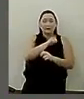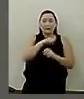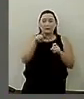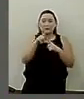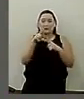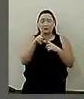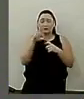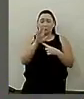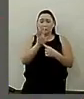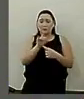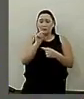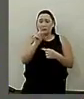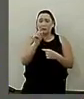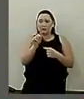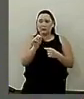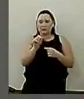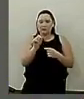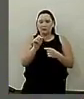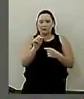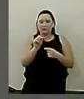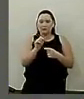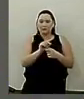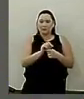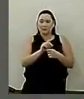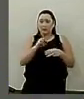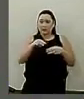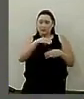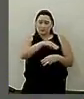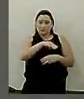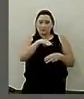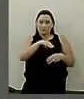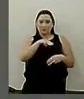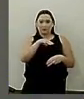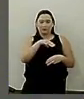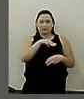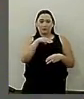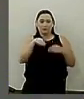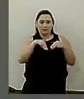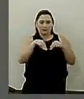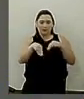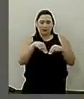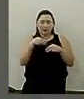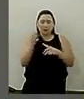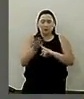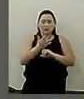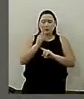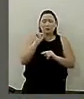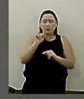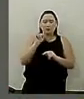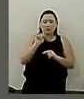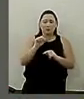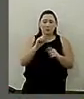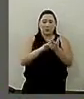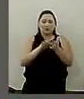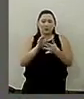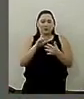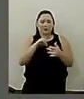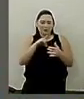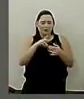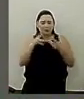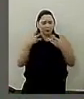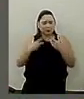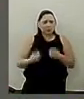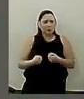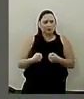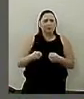Lucas nos mostra, aliás, Marcos nos mostra, que o nosso Salvador, ele se cansa assim como